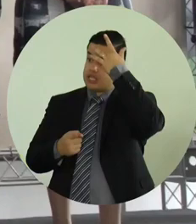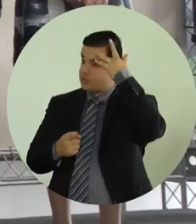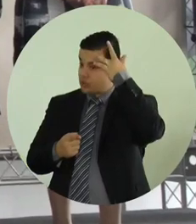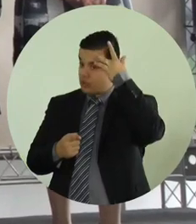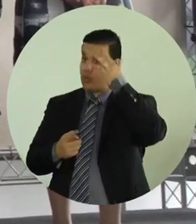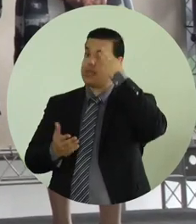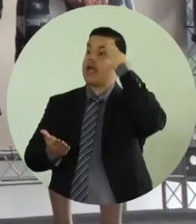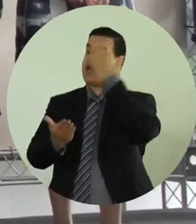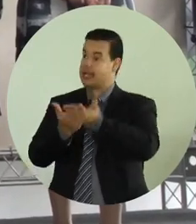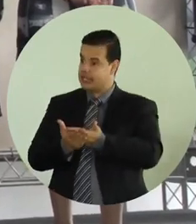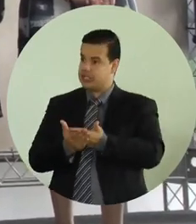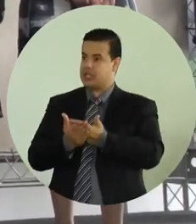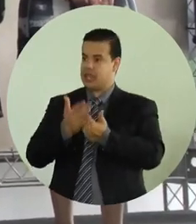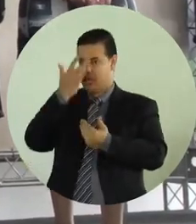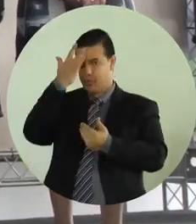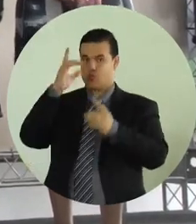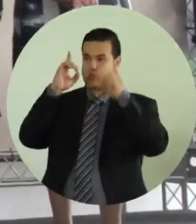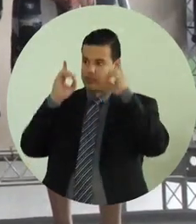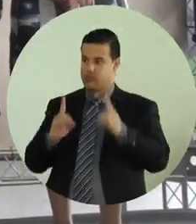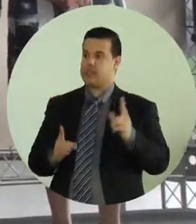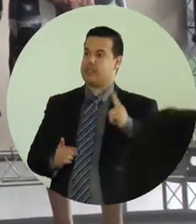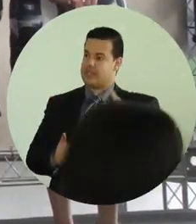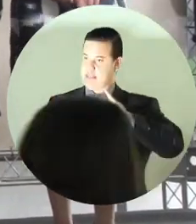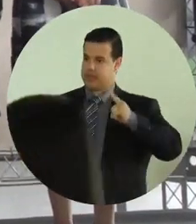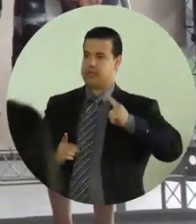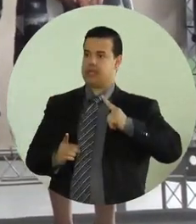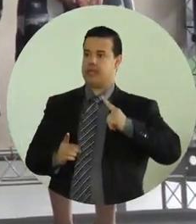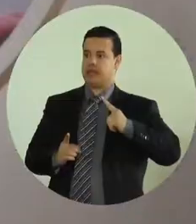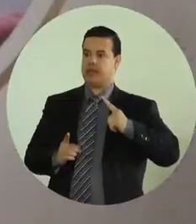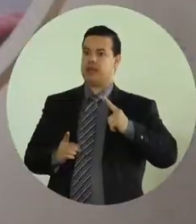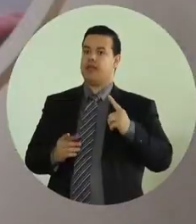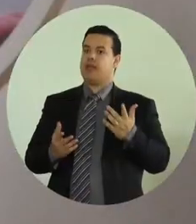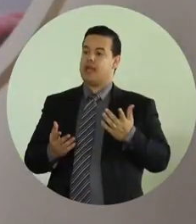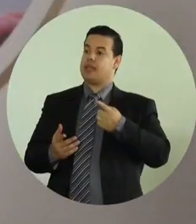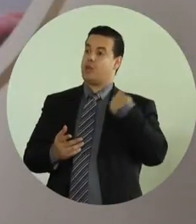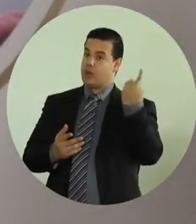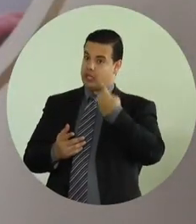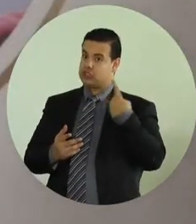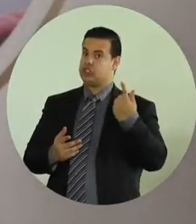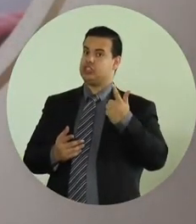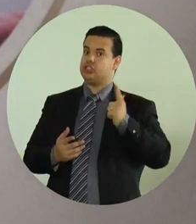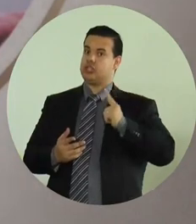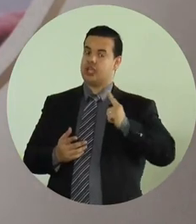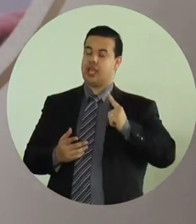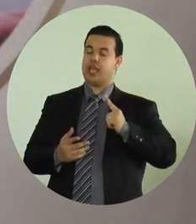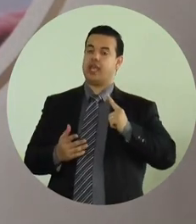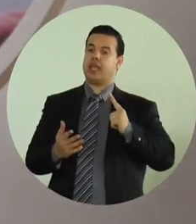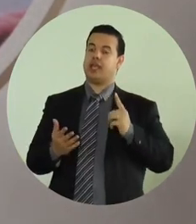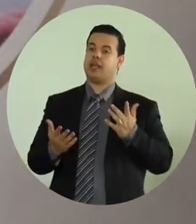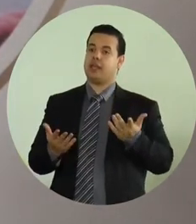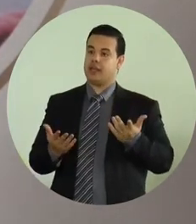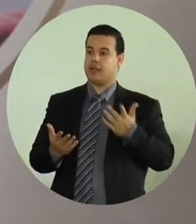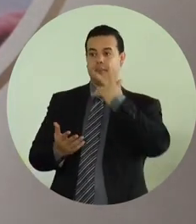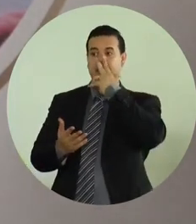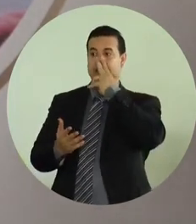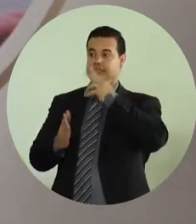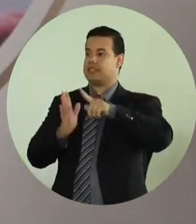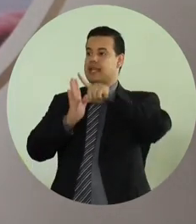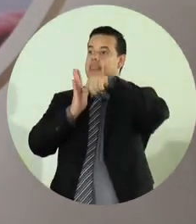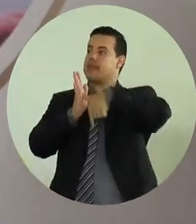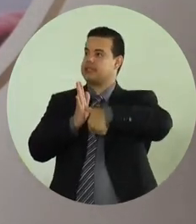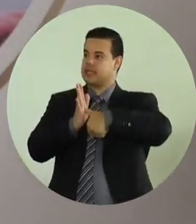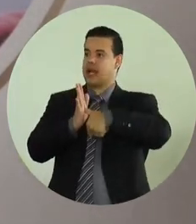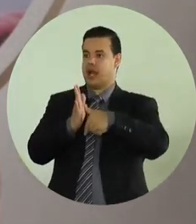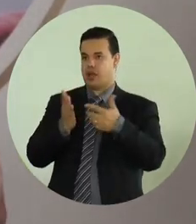acreditarem que a pessoa com deficiência tem certos cargos que ela pode ocupar, a gente está ainda muito atrás de um